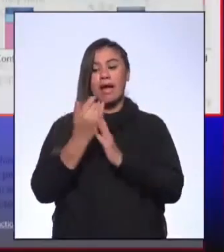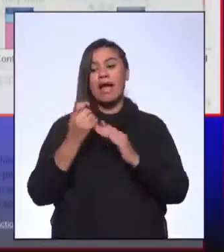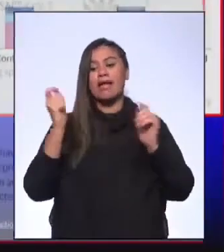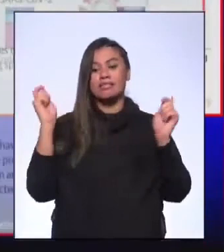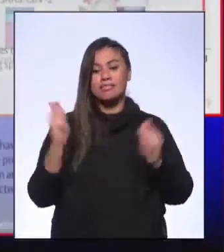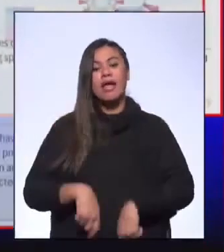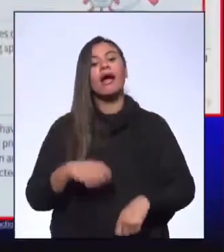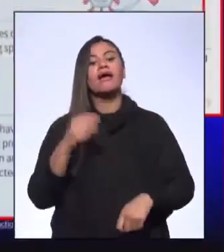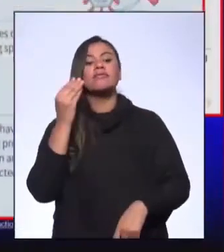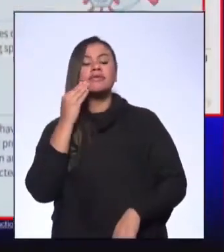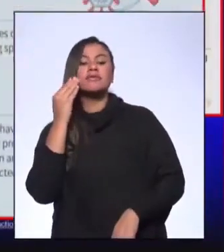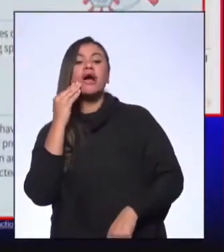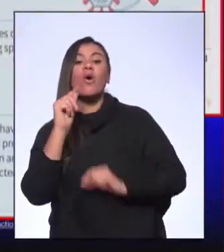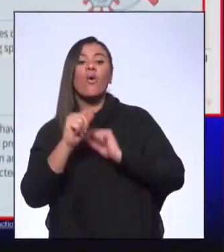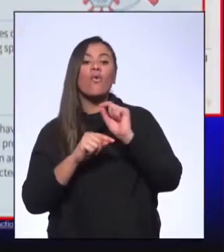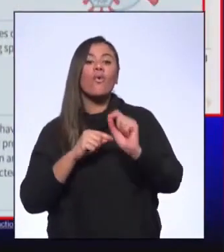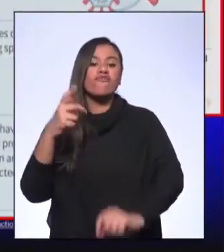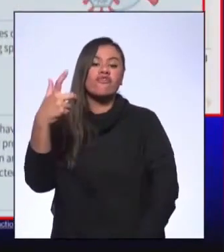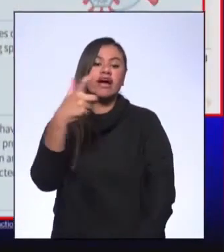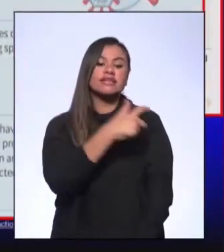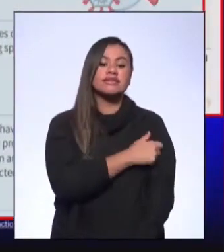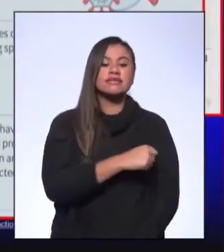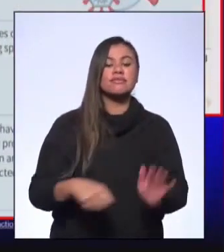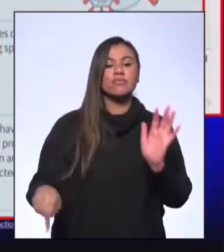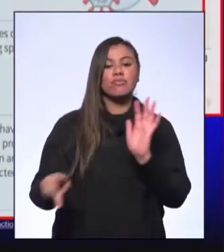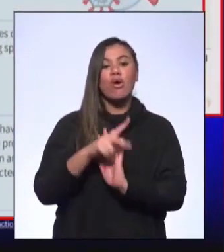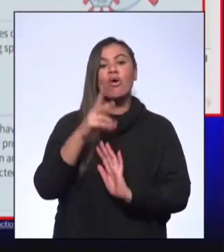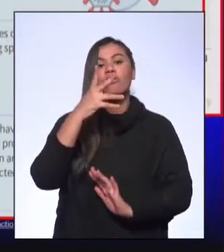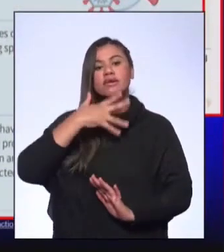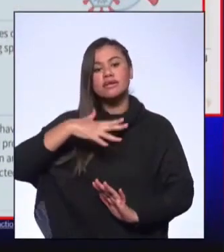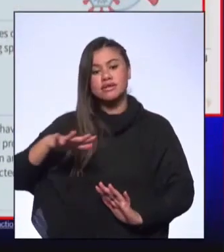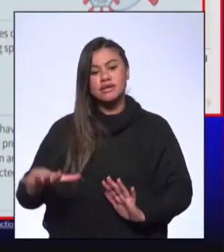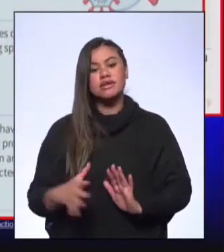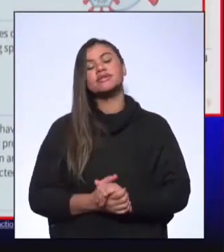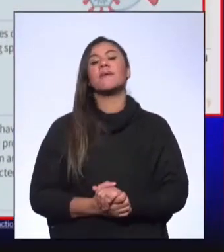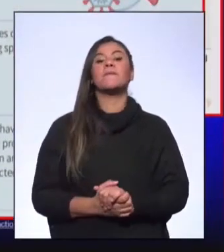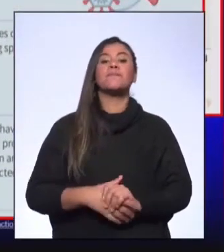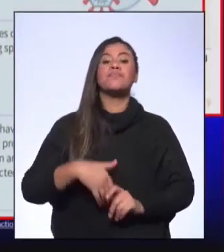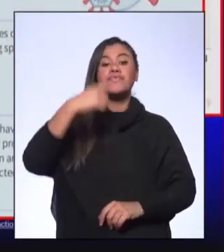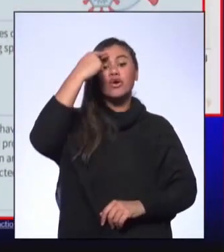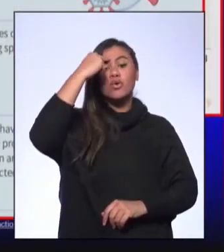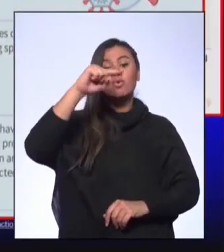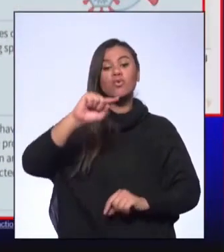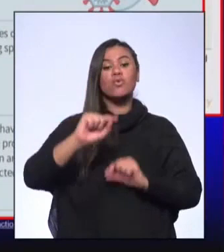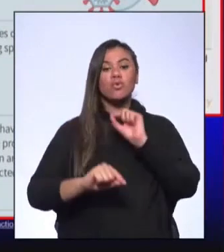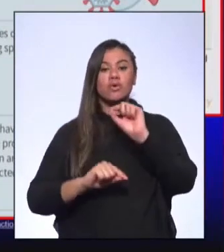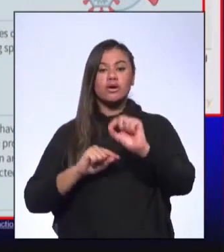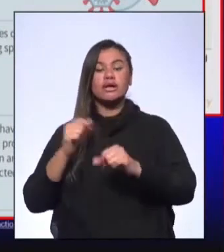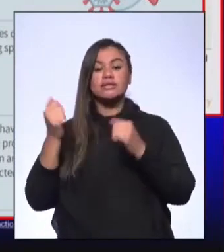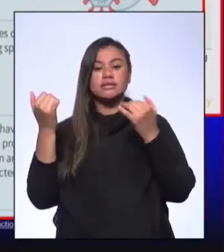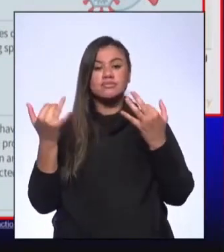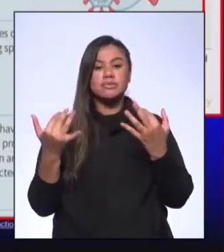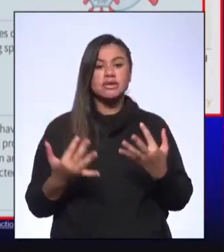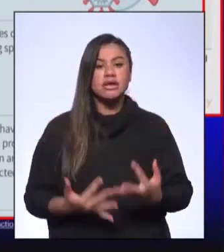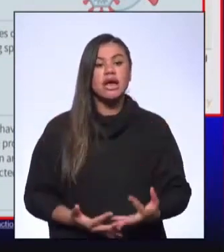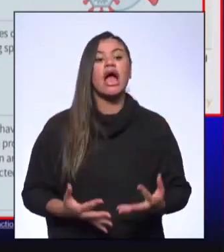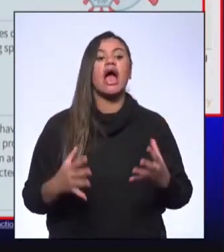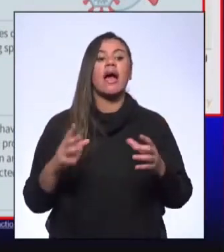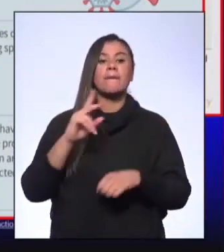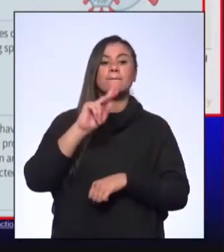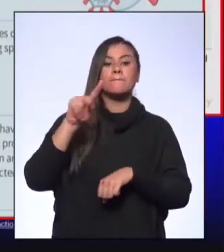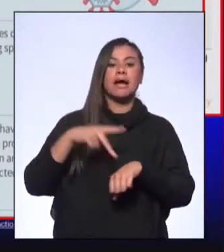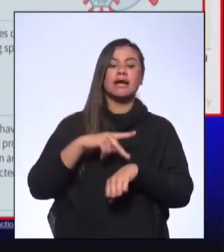várias plataformas aí que estão em desenvolvimento. E um último ponto, antes de encerrar minha fala, destacar que todos os países